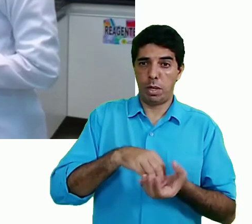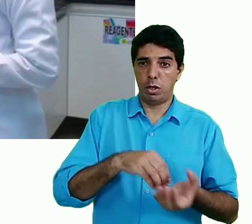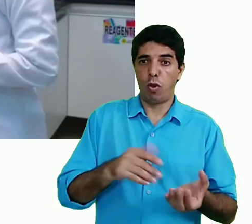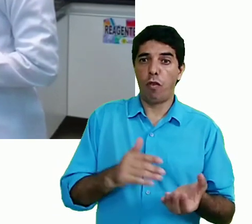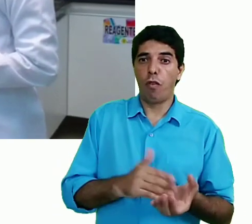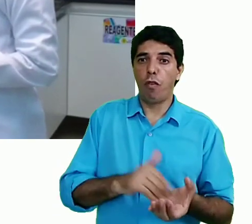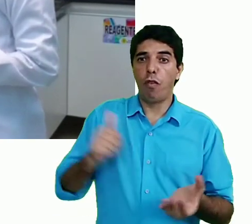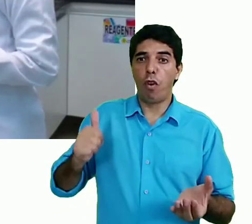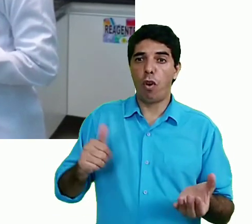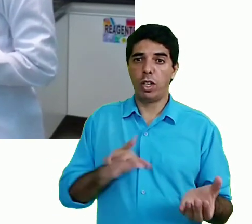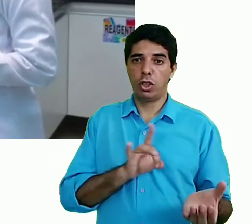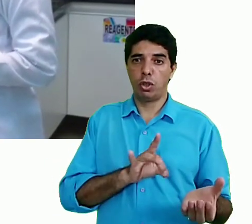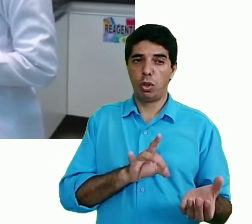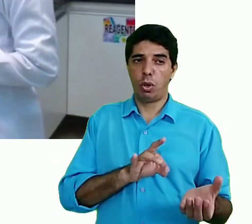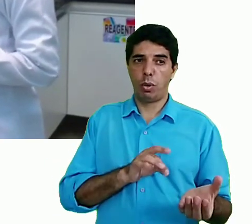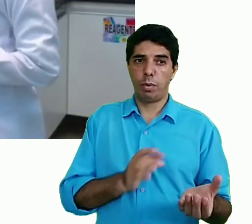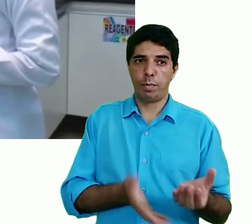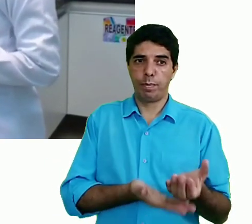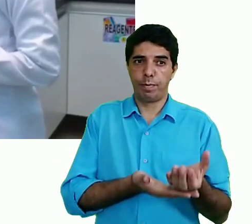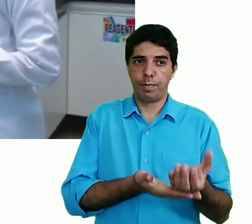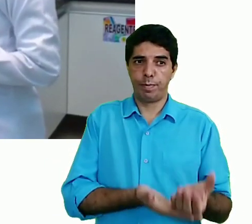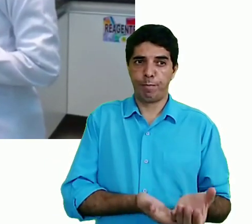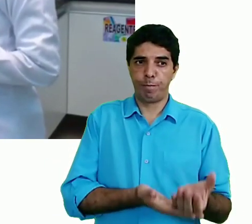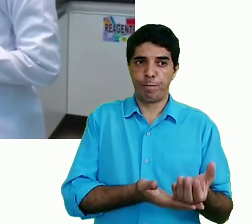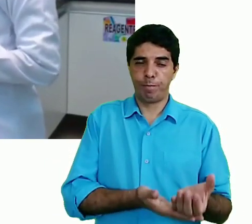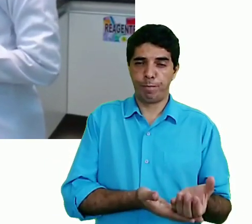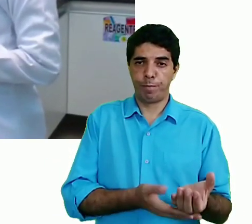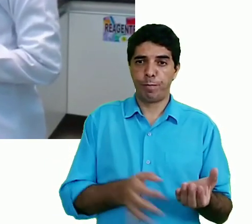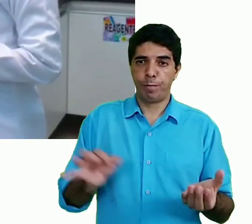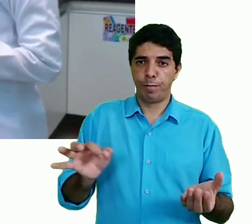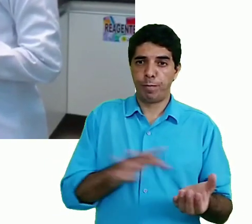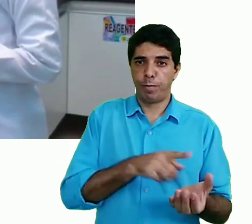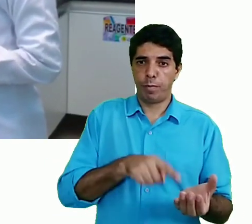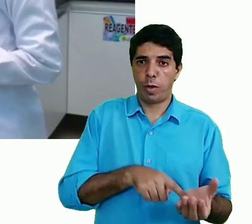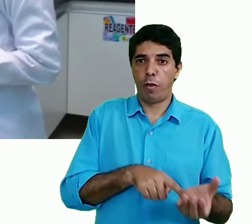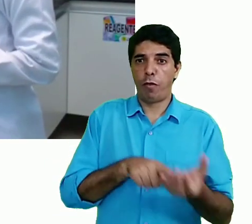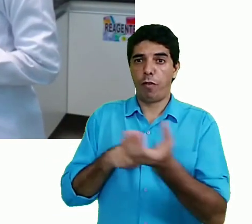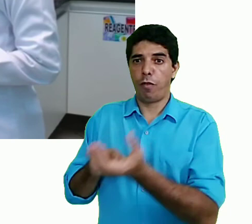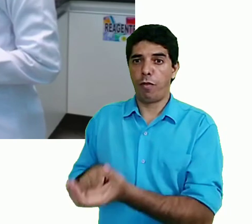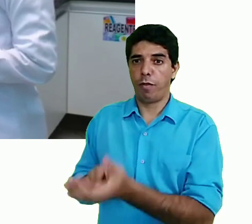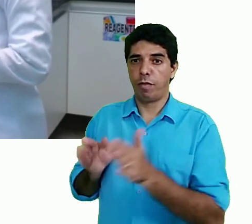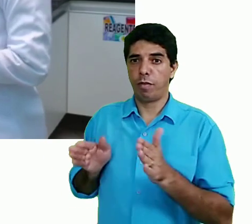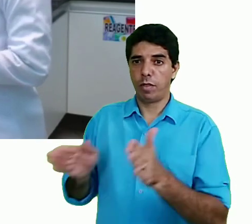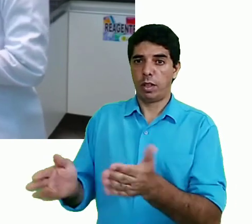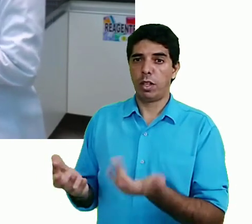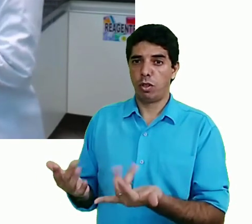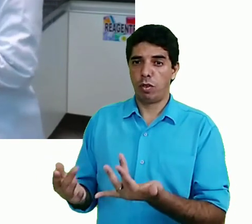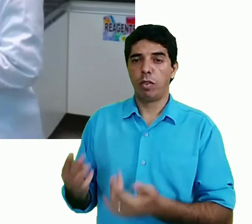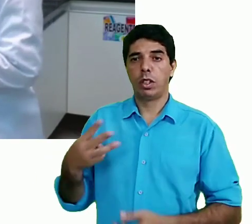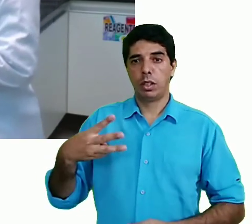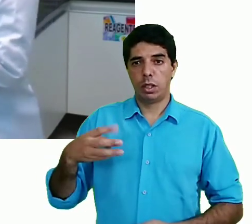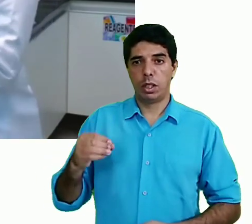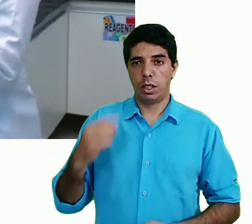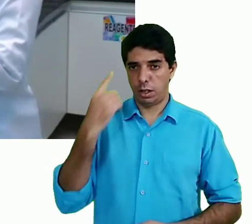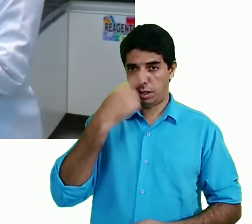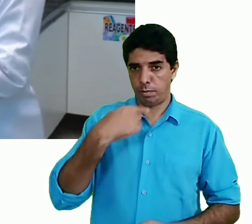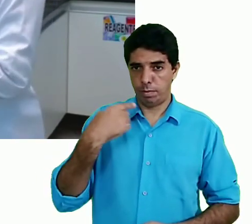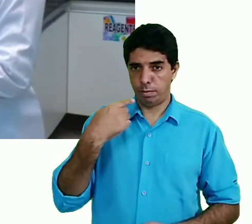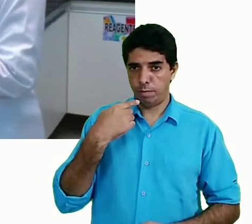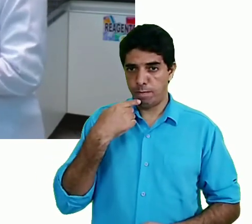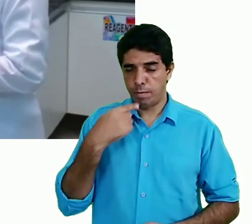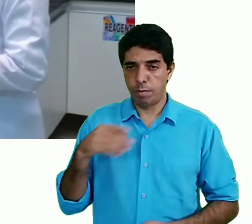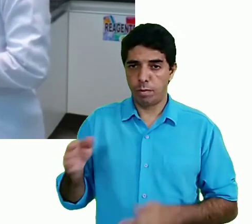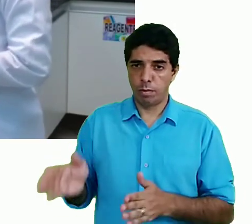cadinho para que possamos levar para a estufa. E aí, após 30 minutos, depois de levar